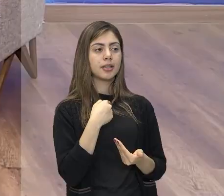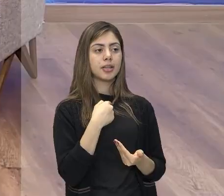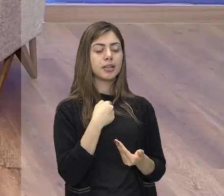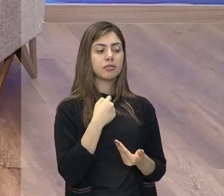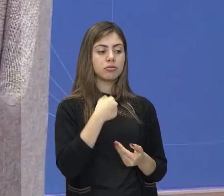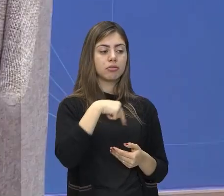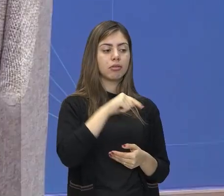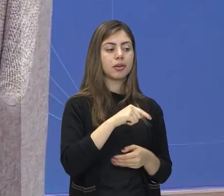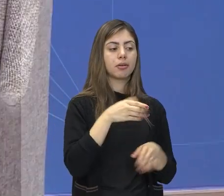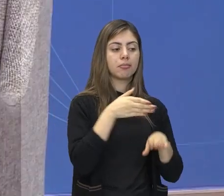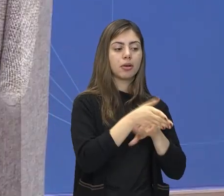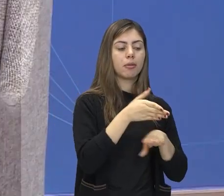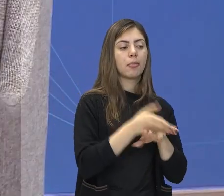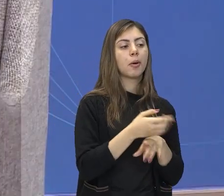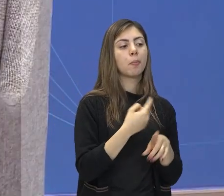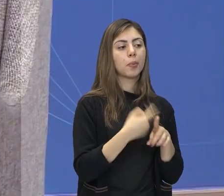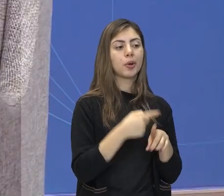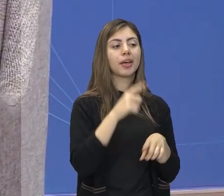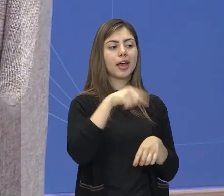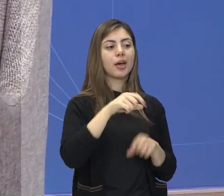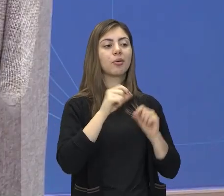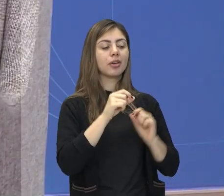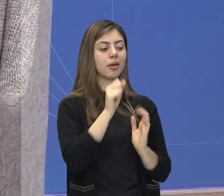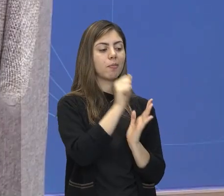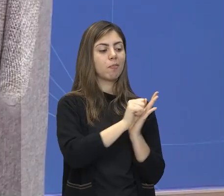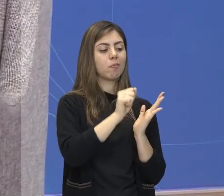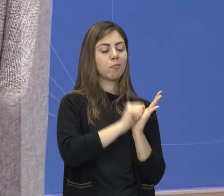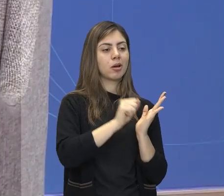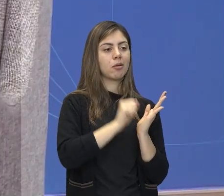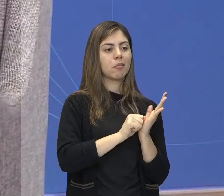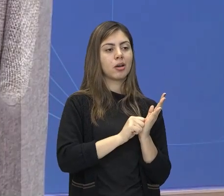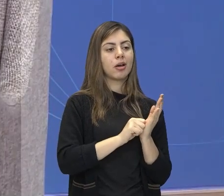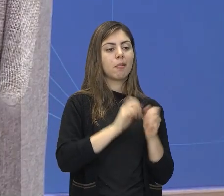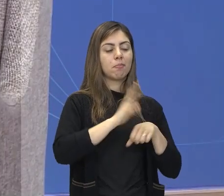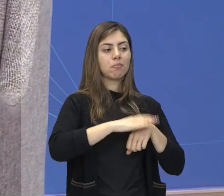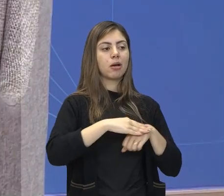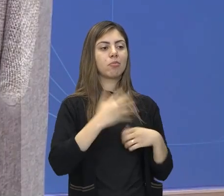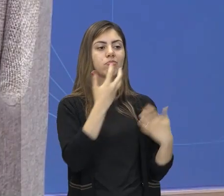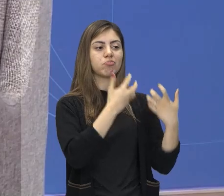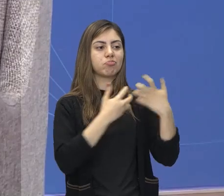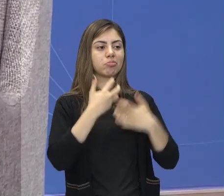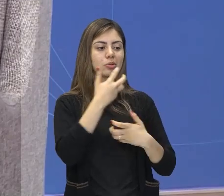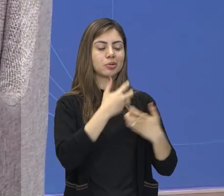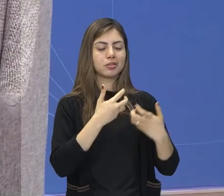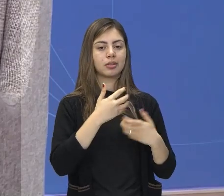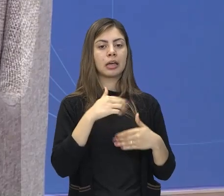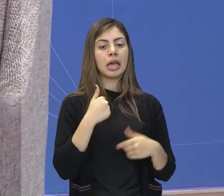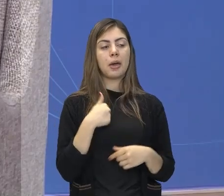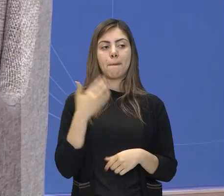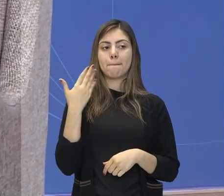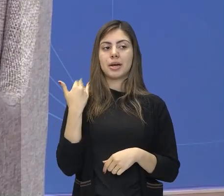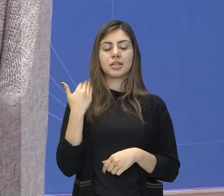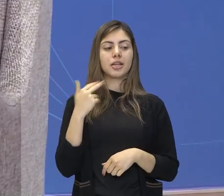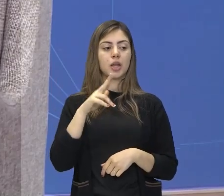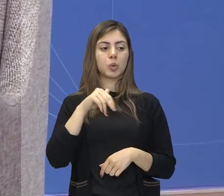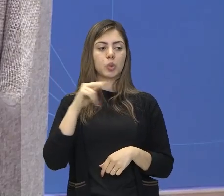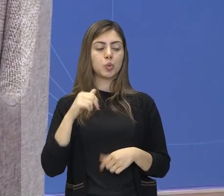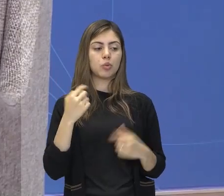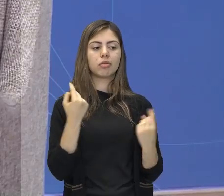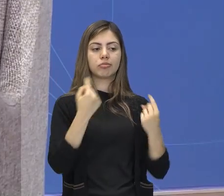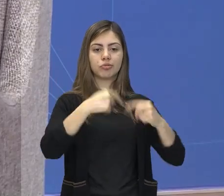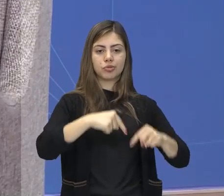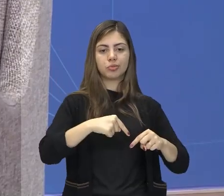se tratar de música autoral. Eu nunca havia participado de um concurso de música, apesar de ser muito envolvida com a música